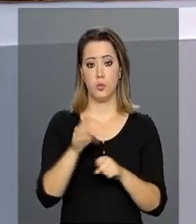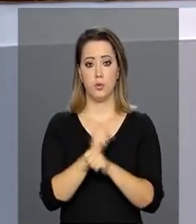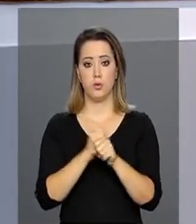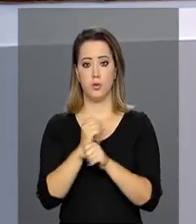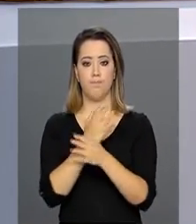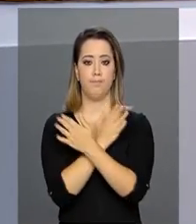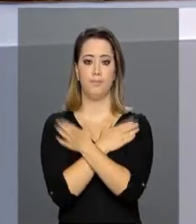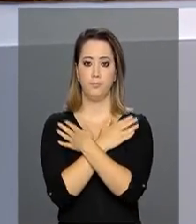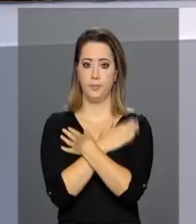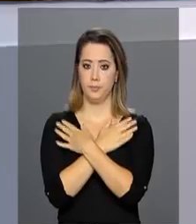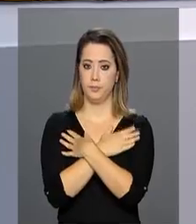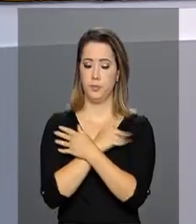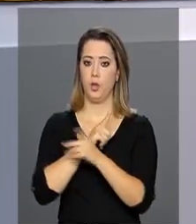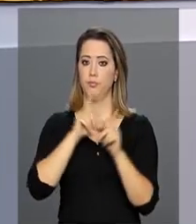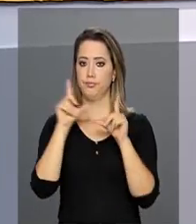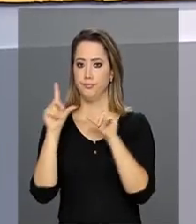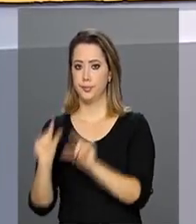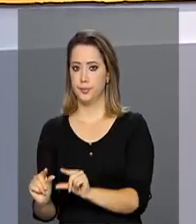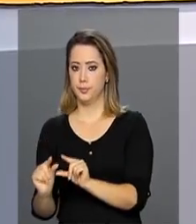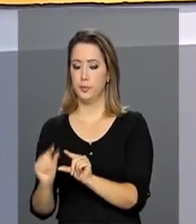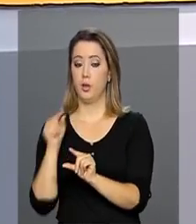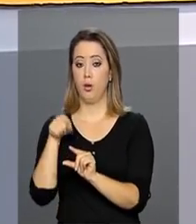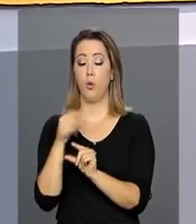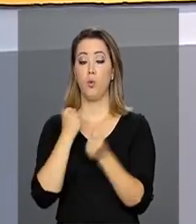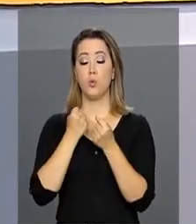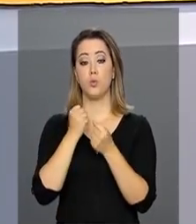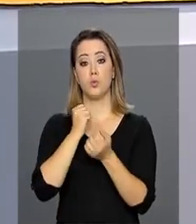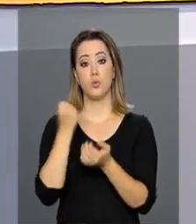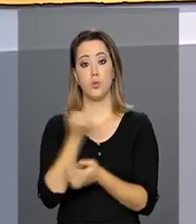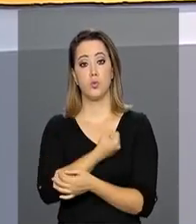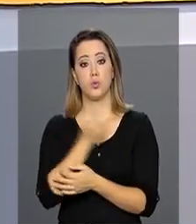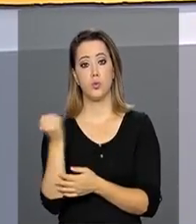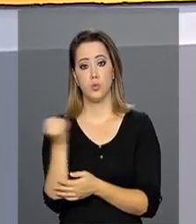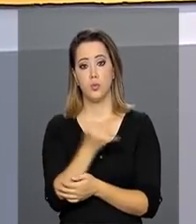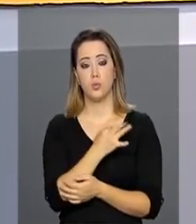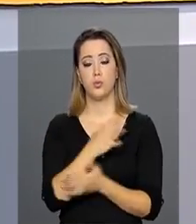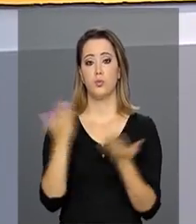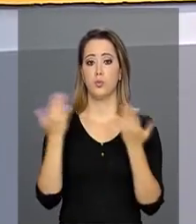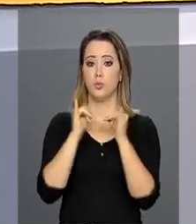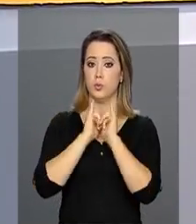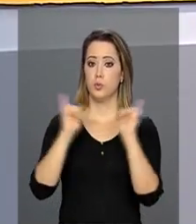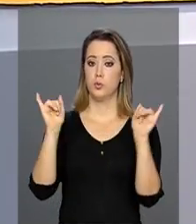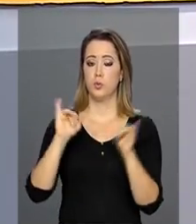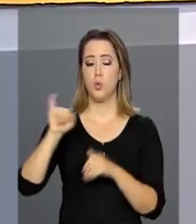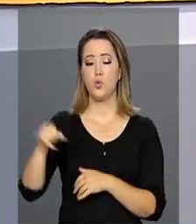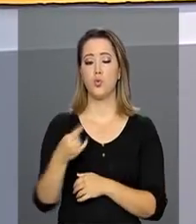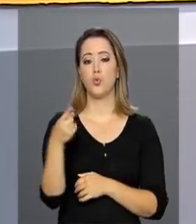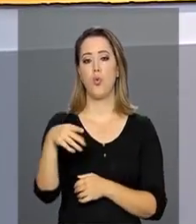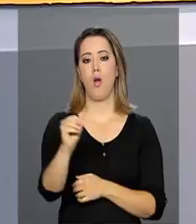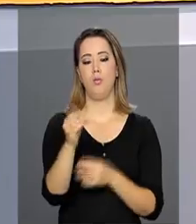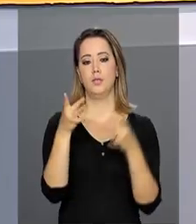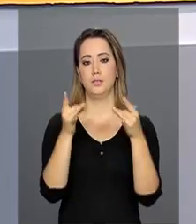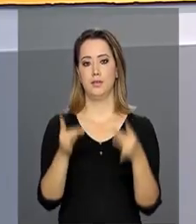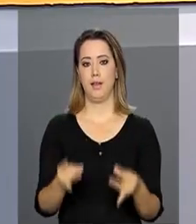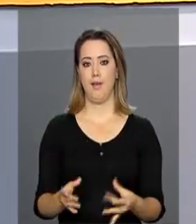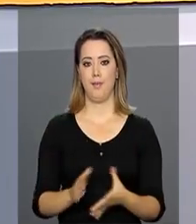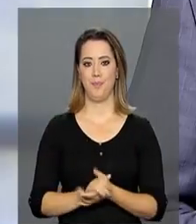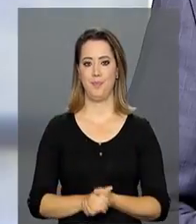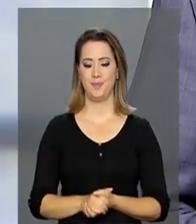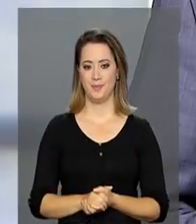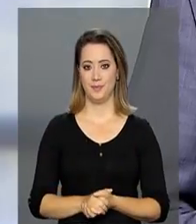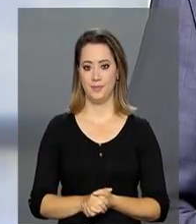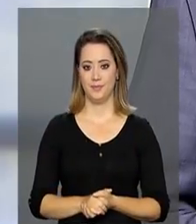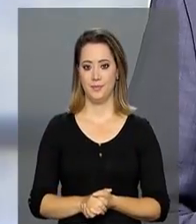desemprego no país registrou queda os números foram divulgados hoje pelo IBGE João Pedro Neto tem os detalhes